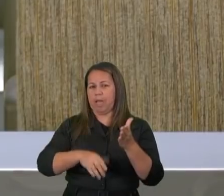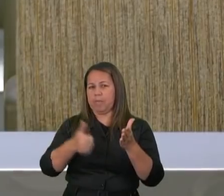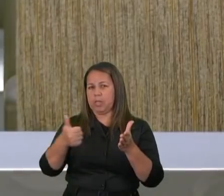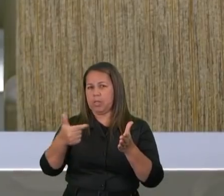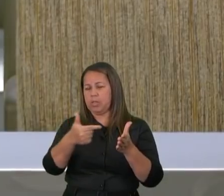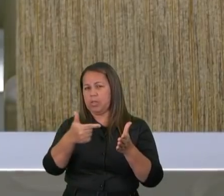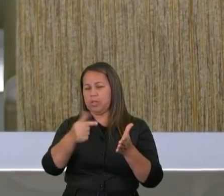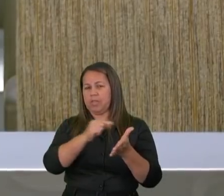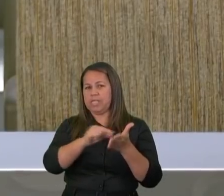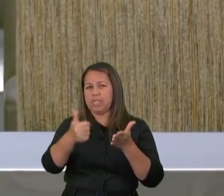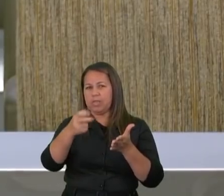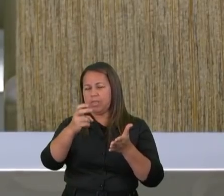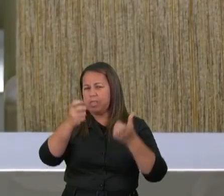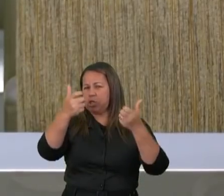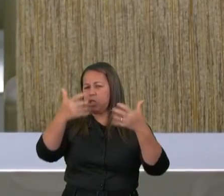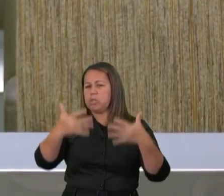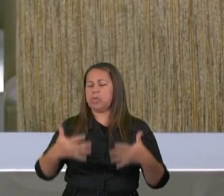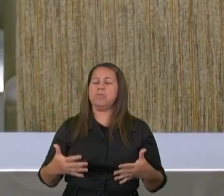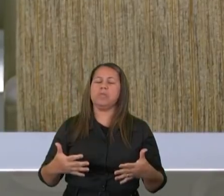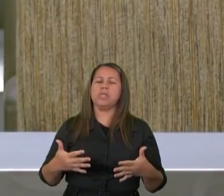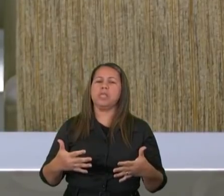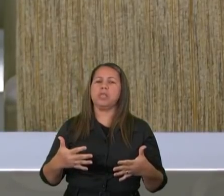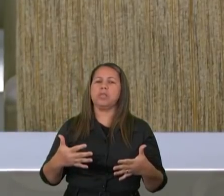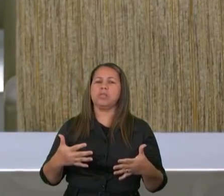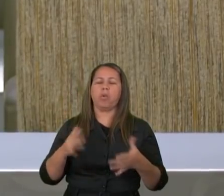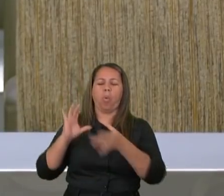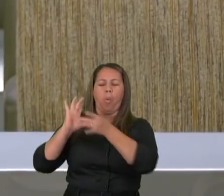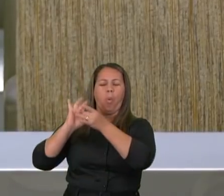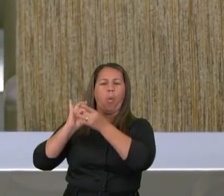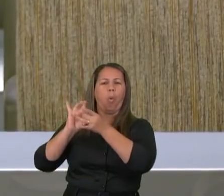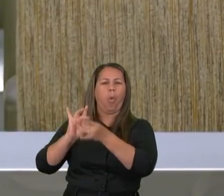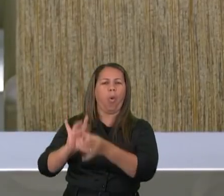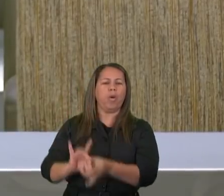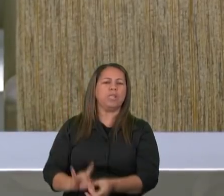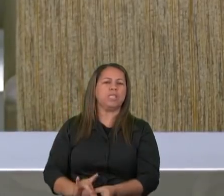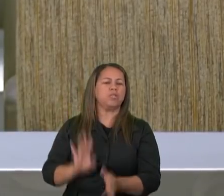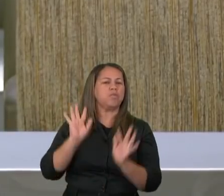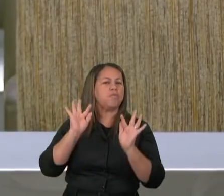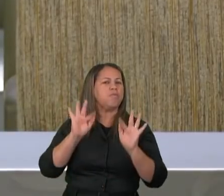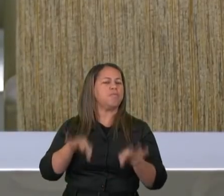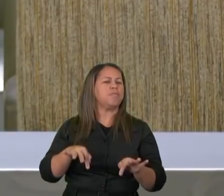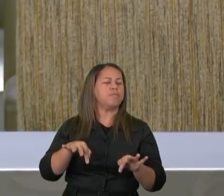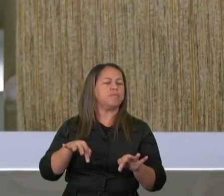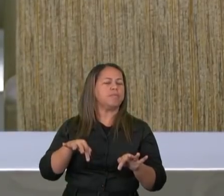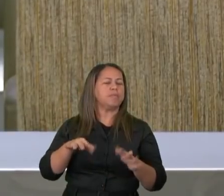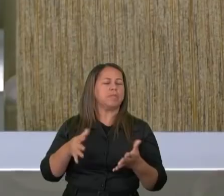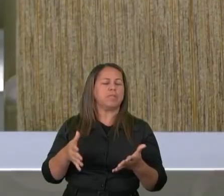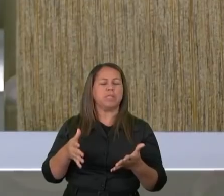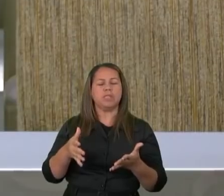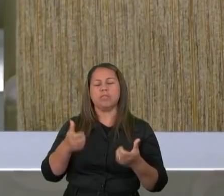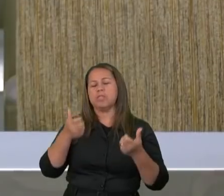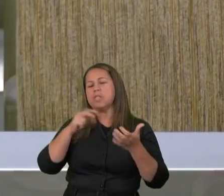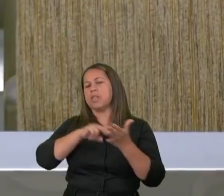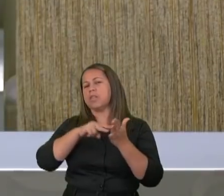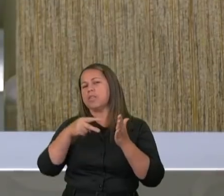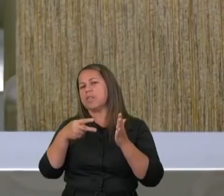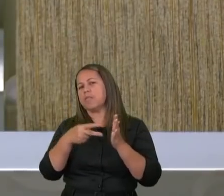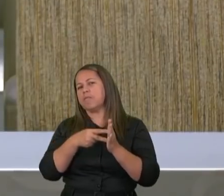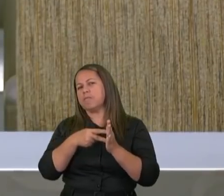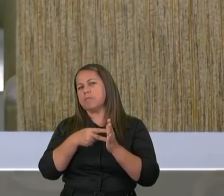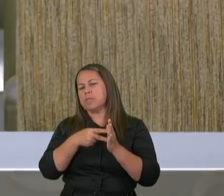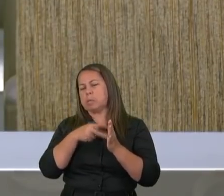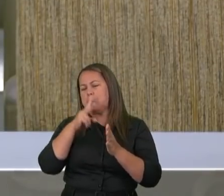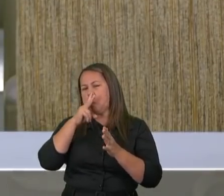15. A Bíblia vai mostrar que o contexto escatológico aqui é uma referência ao período da grande tribulação, é